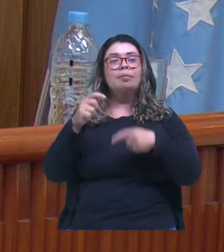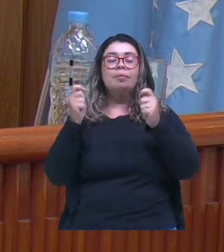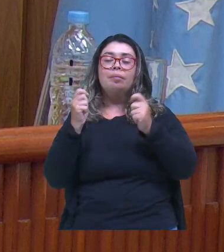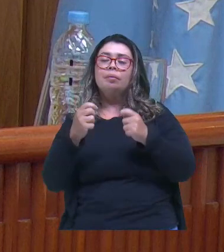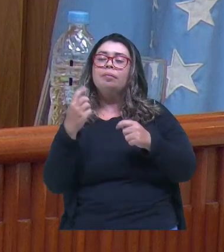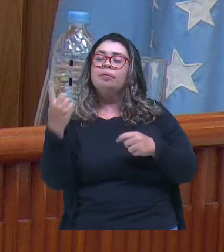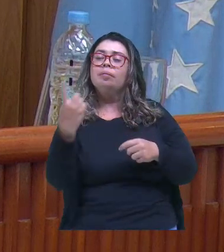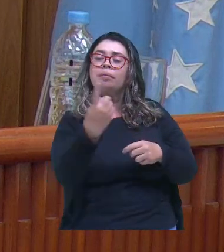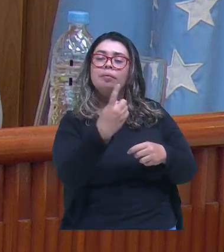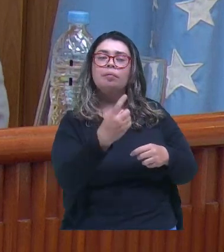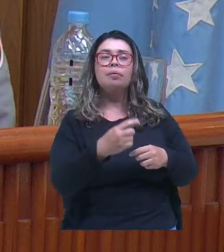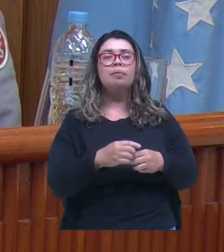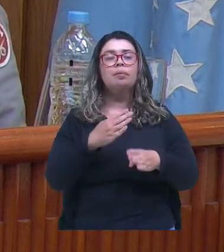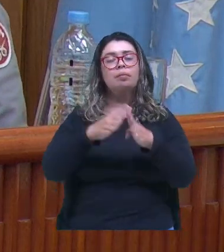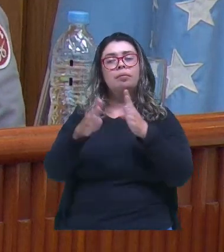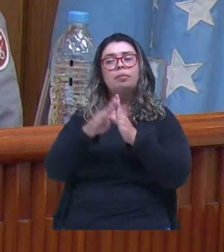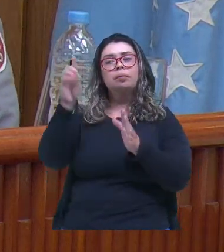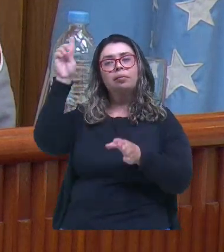os dias.